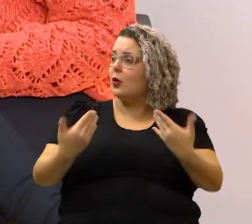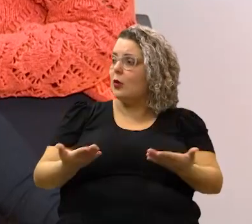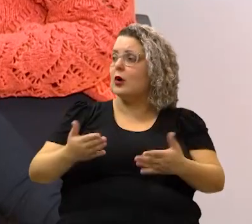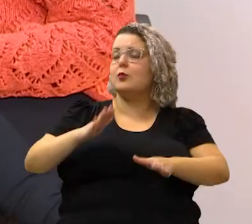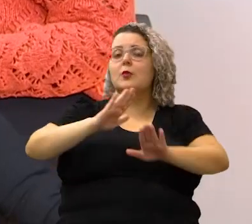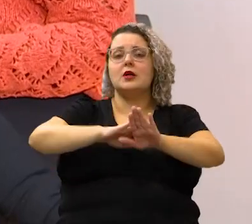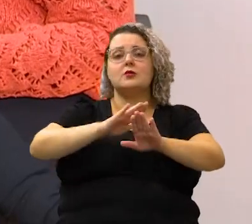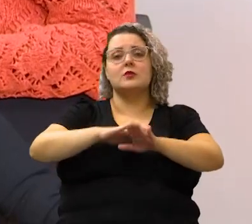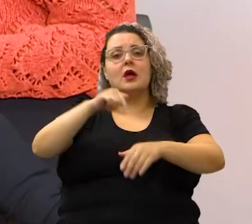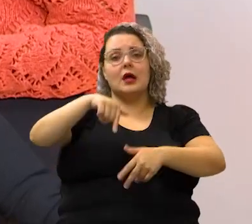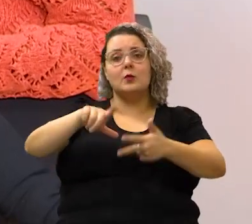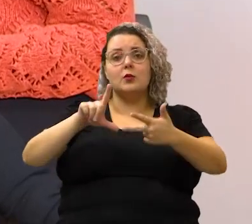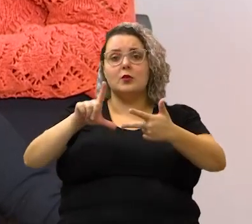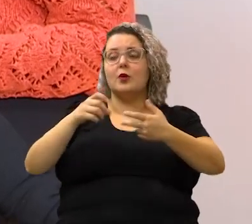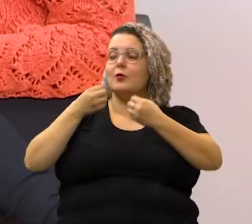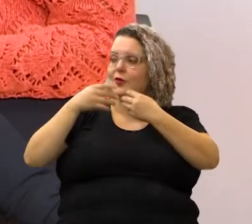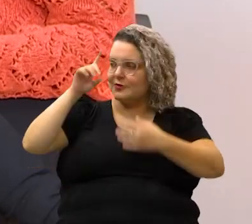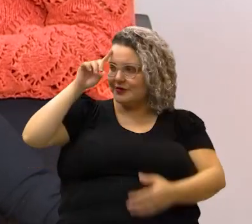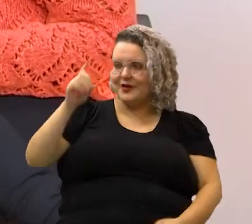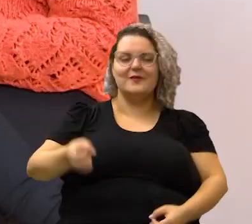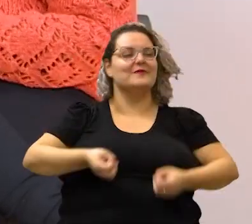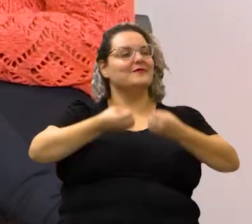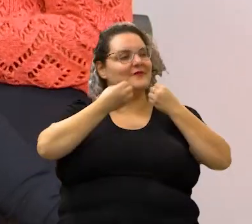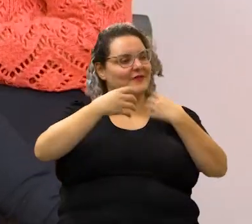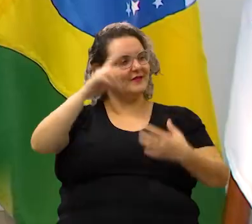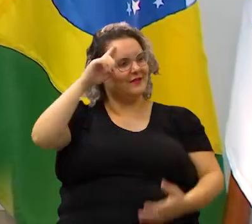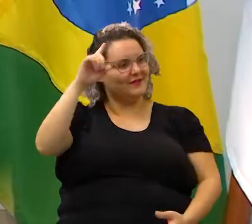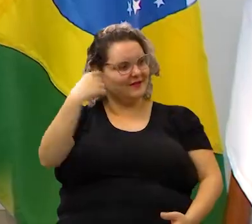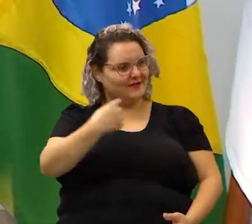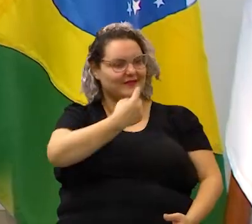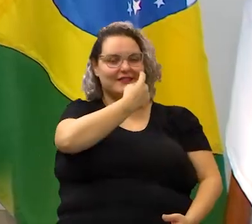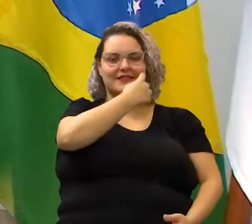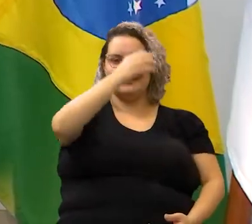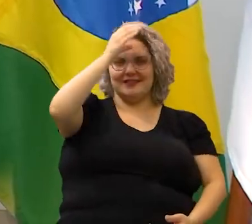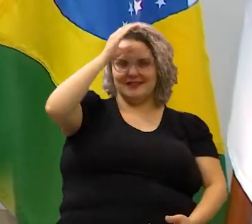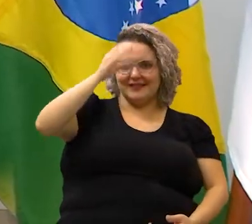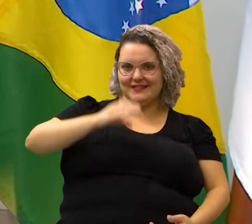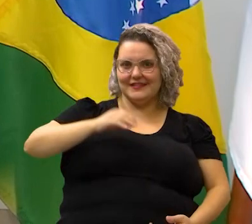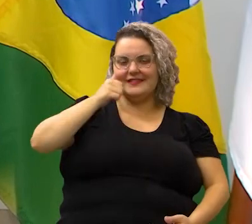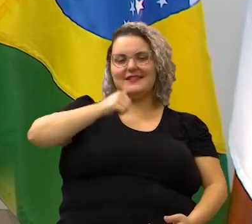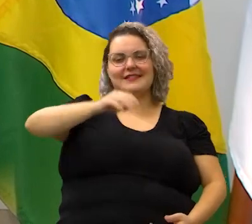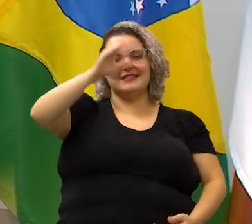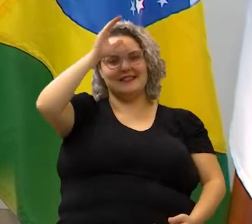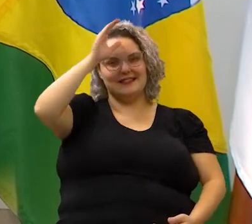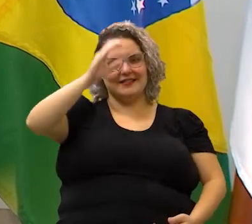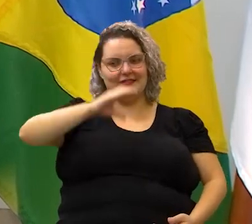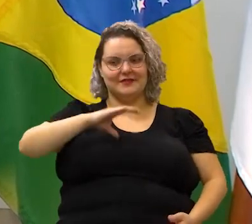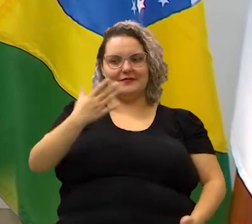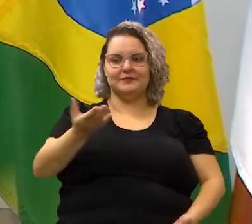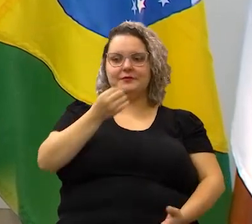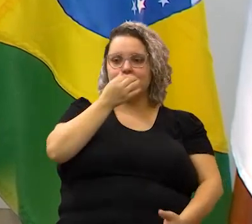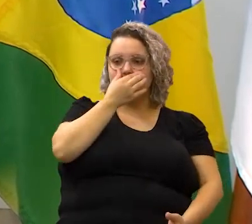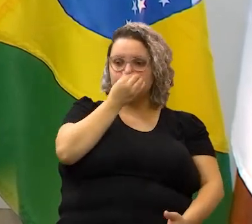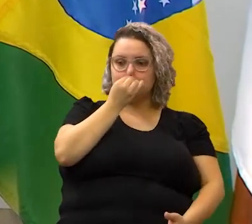traz uma atividade como essa aqui para legislativo bom dia bom dia cidadão Bom dia